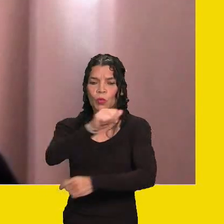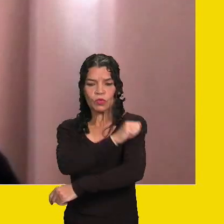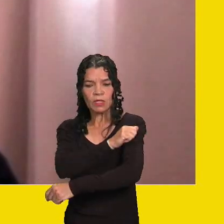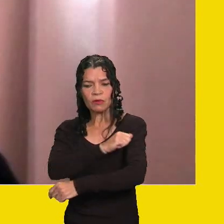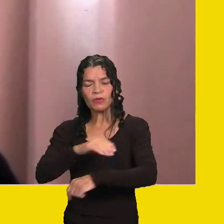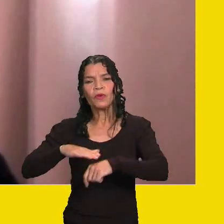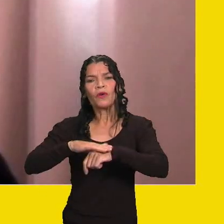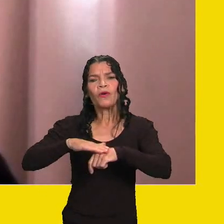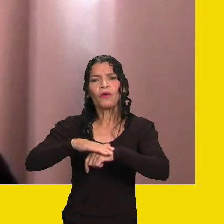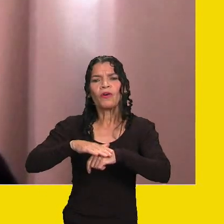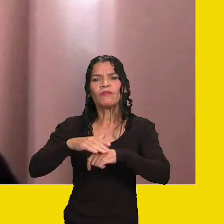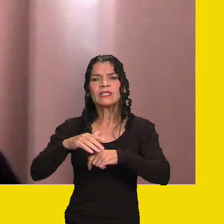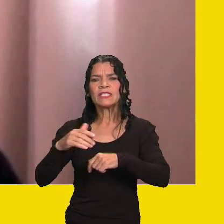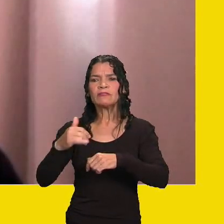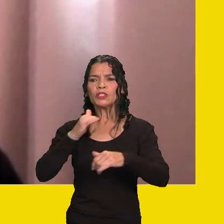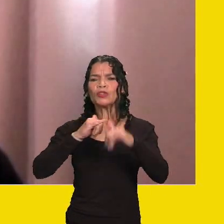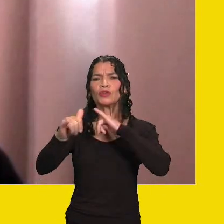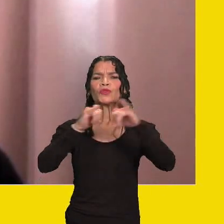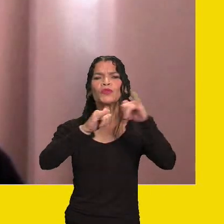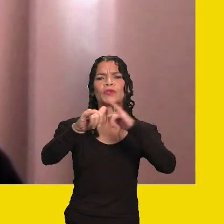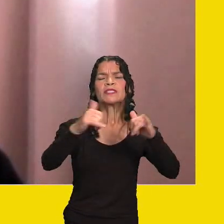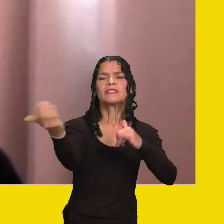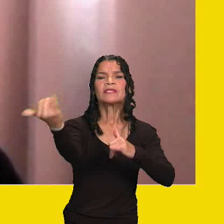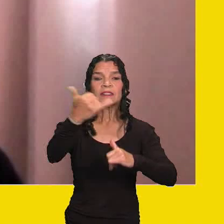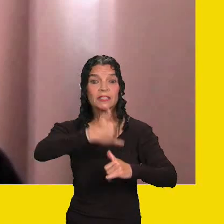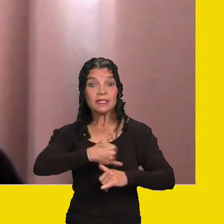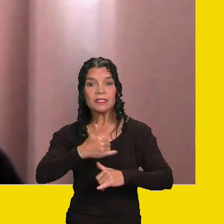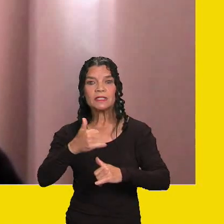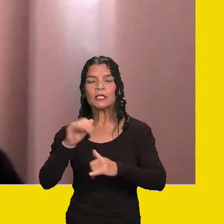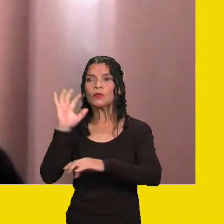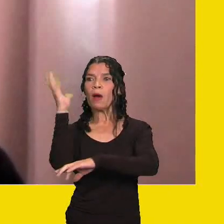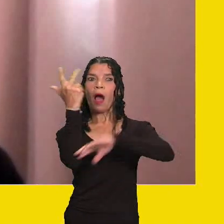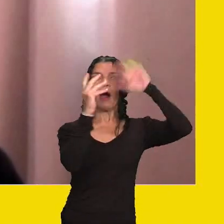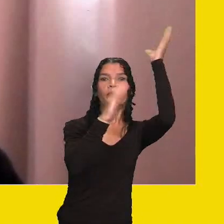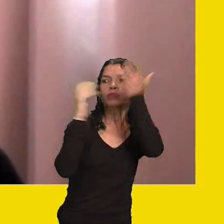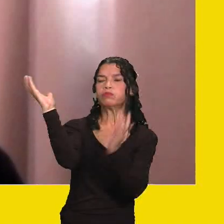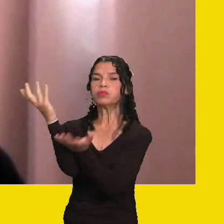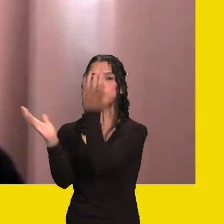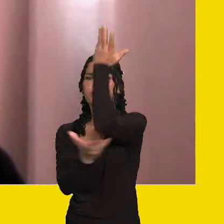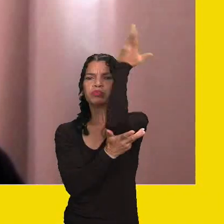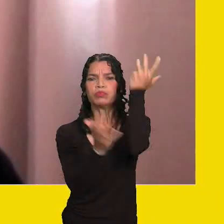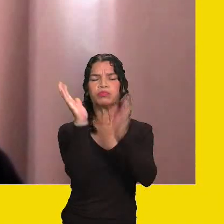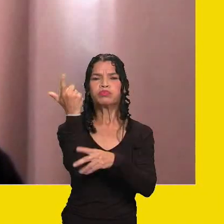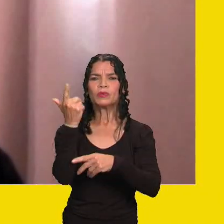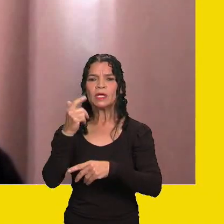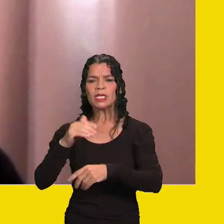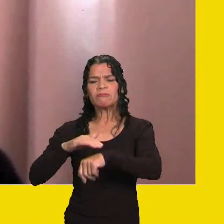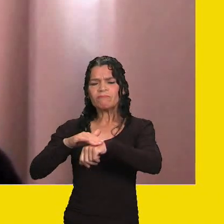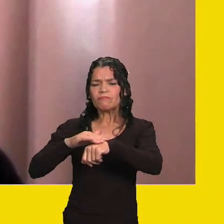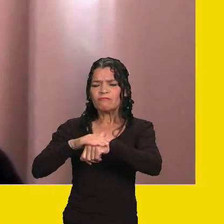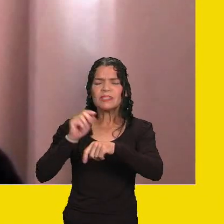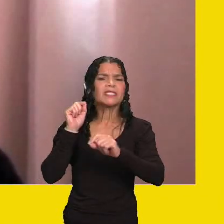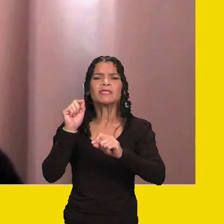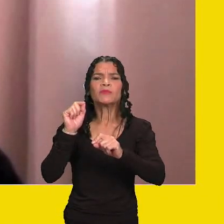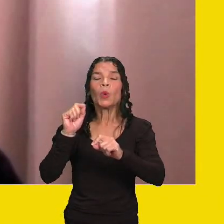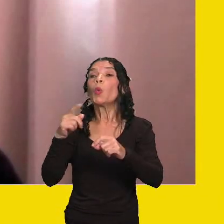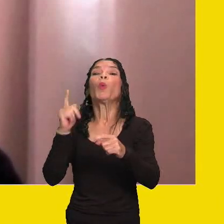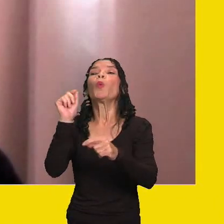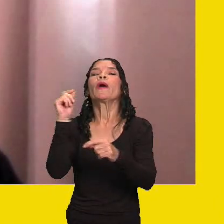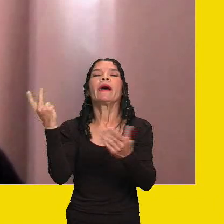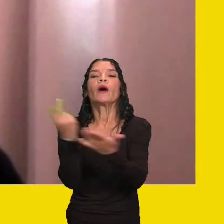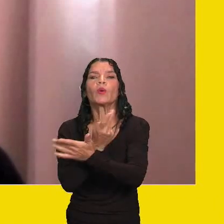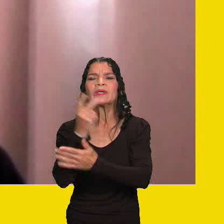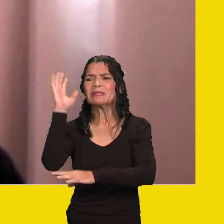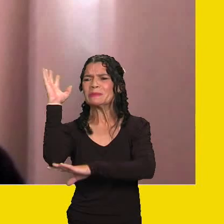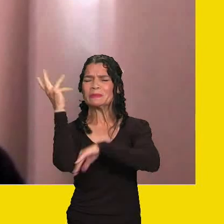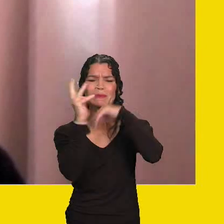dos estudantes haviam trazido e sobre desmatamento. Conversávamos sobre as consequências desse desmatamento para a